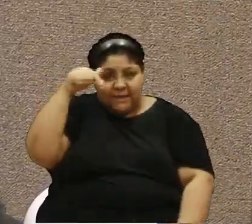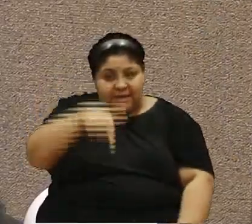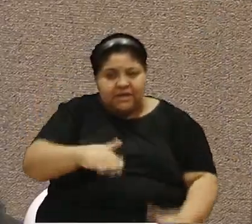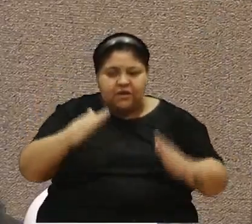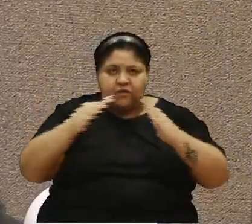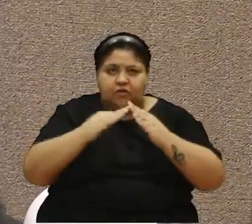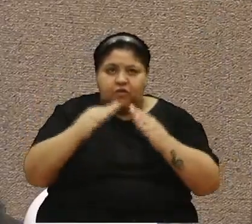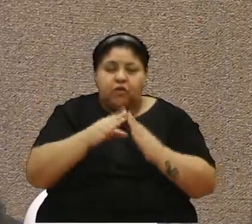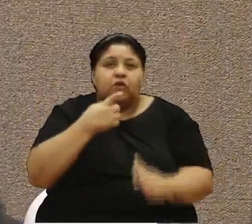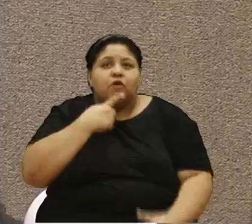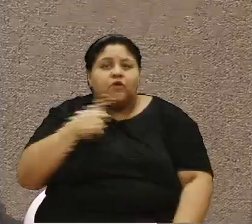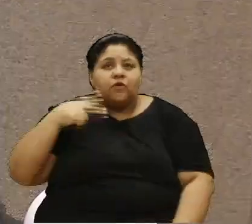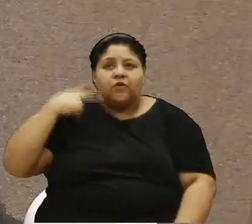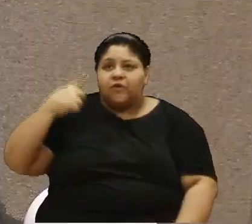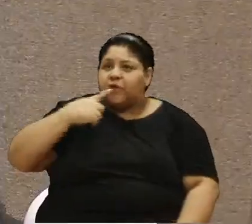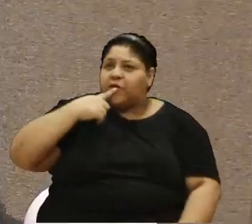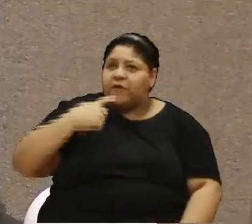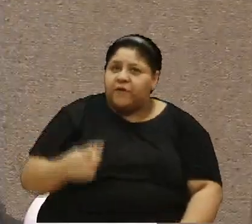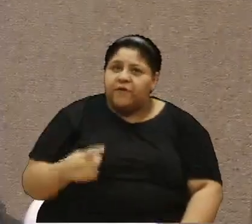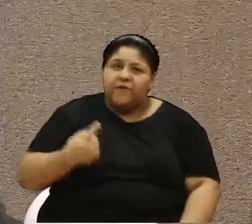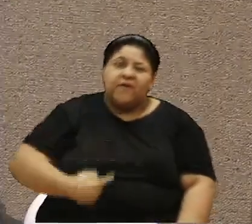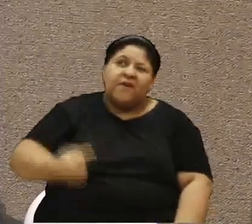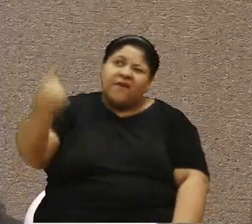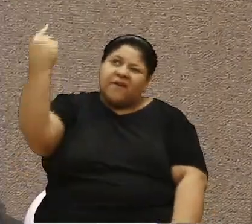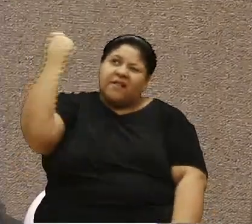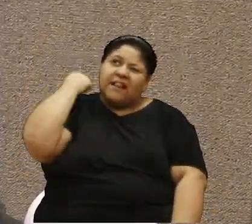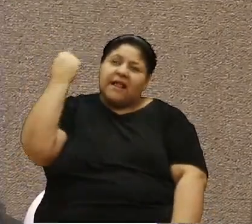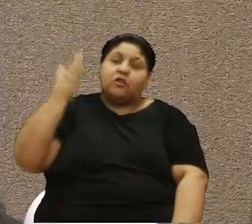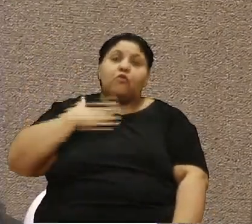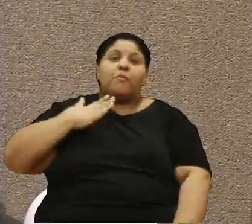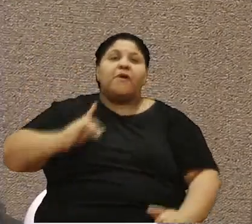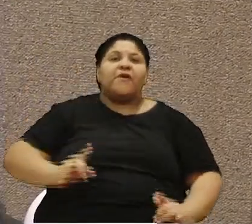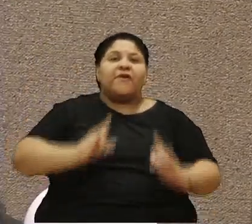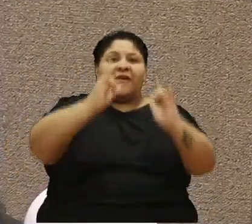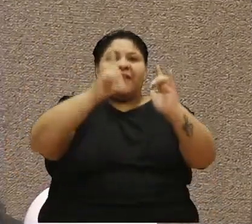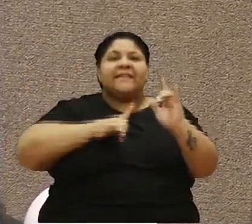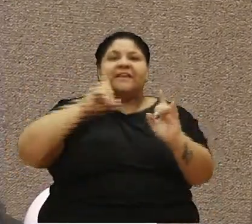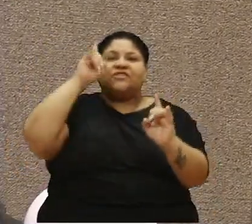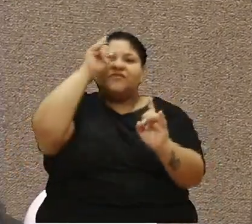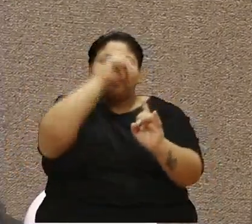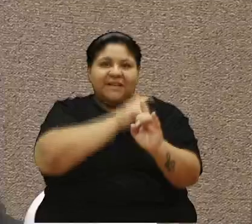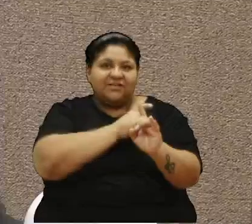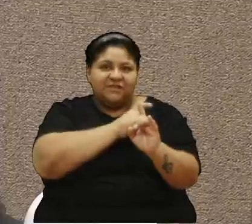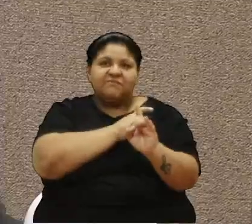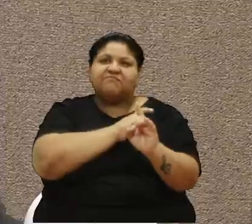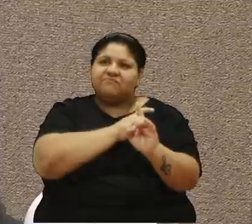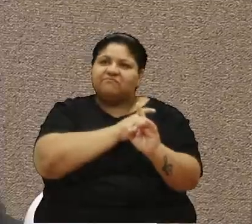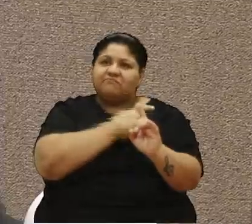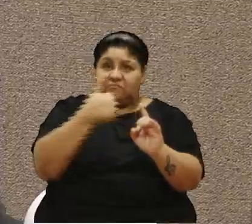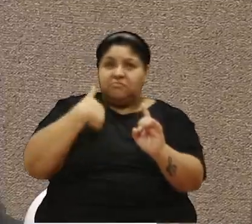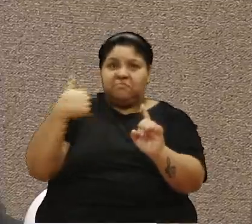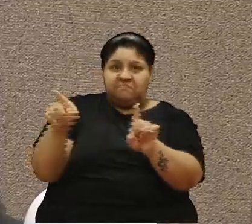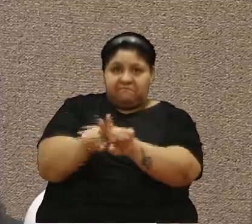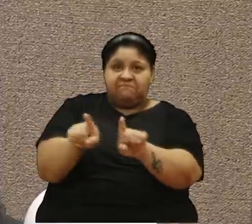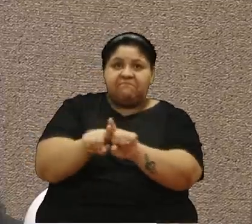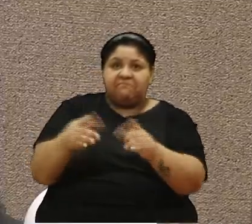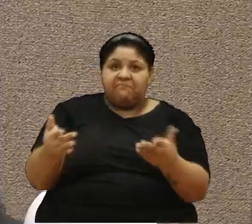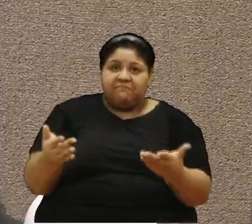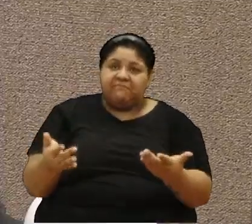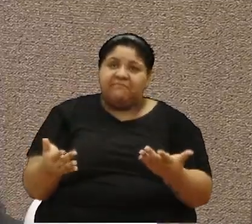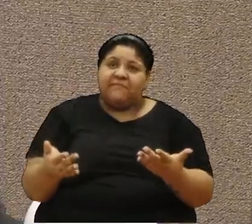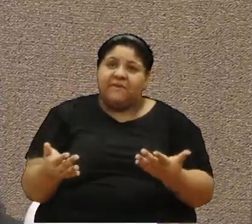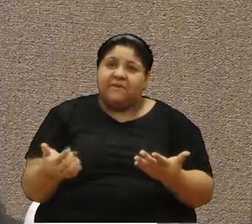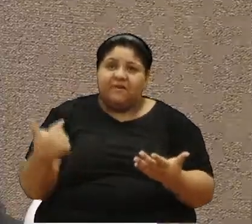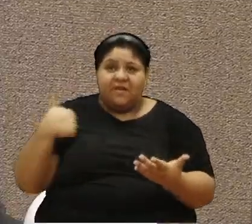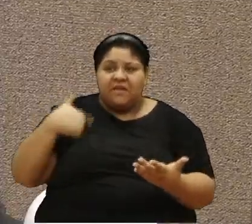Eu gostei muito que a vereadora Rose trouxe aqui, lá no meu condomínio a gente tem dificuldade. No meu também.